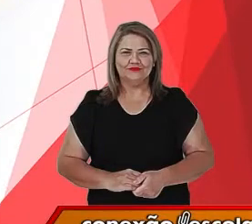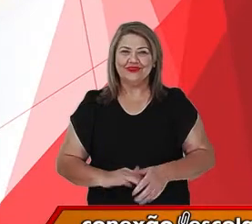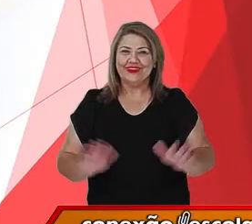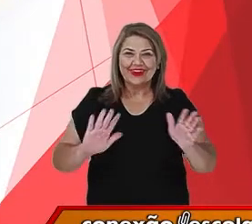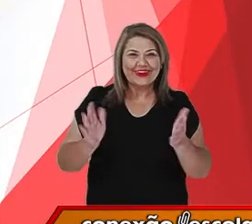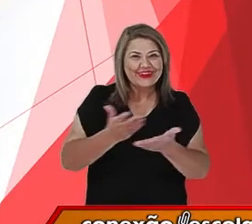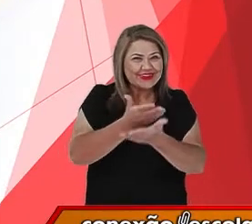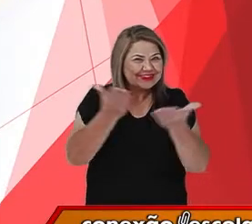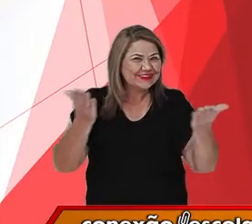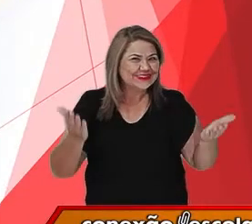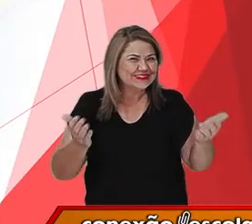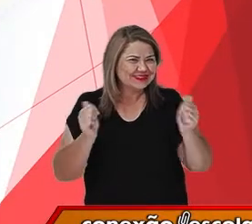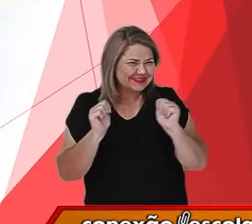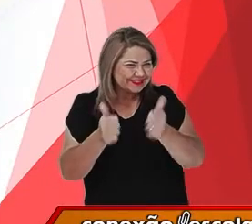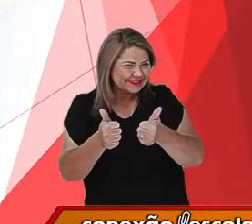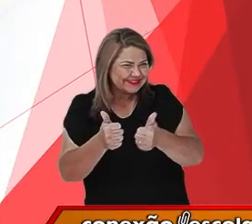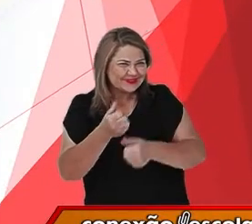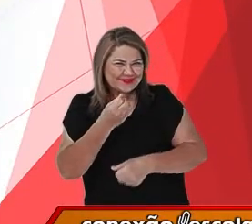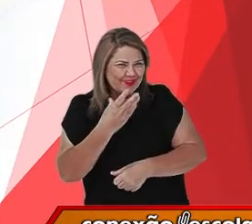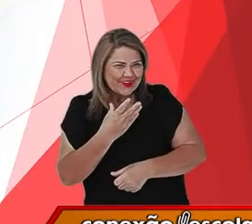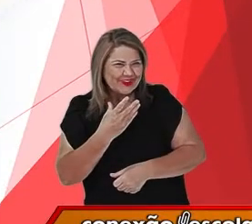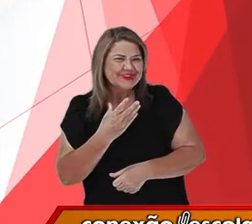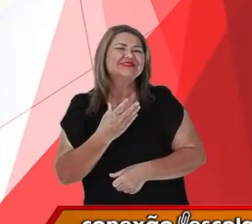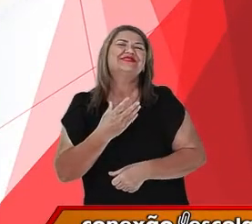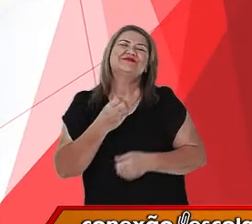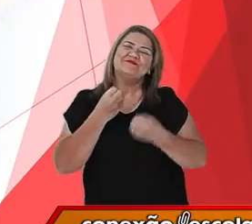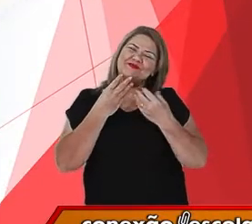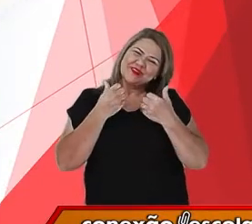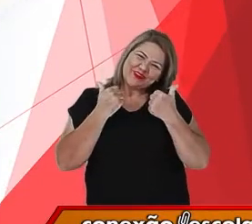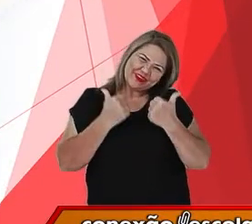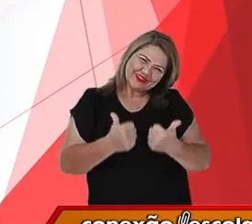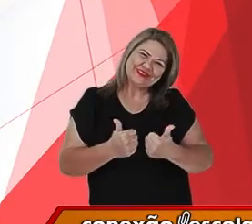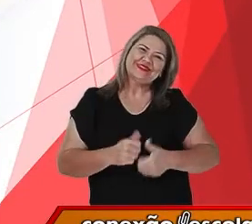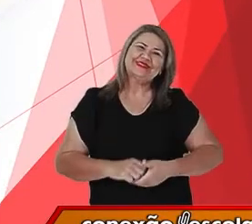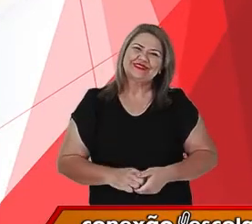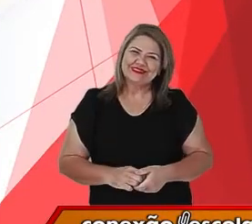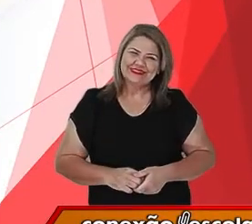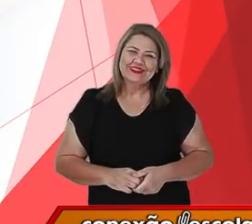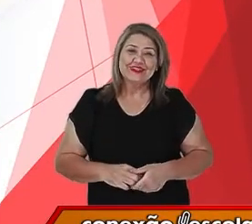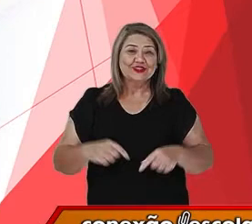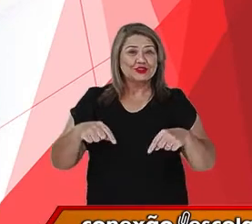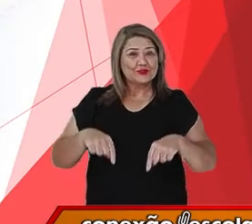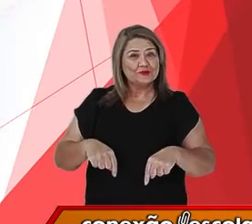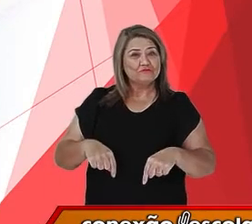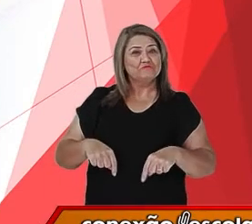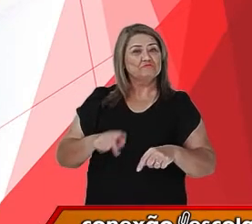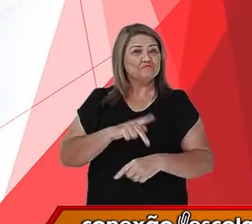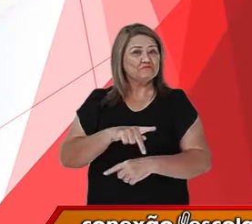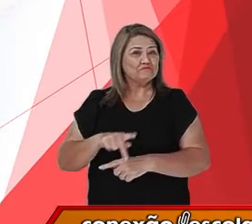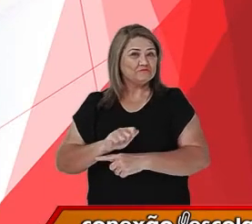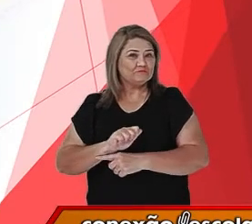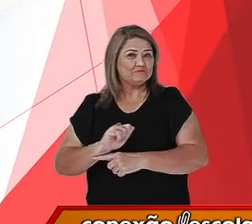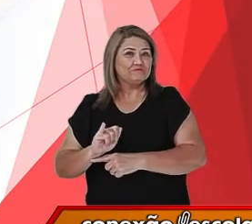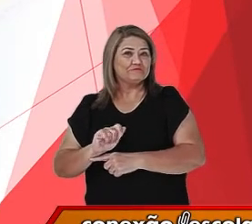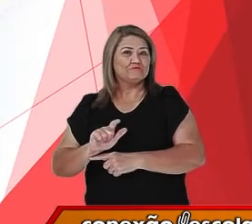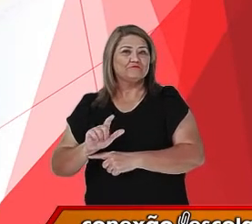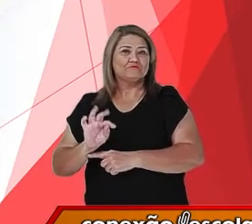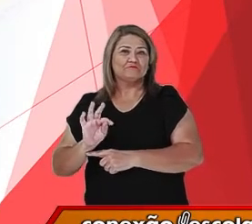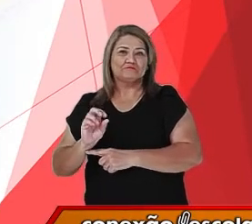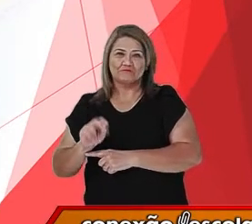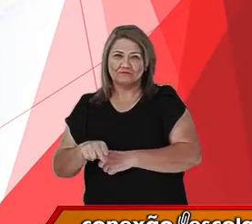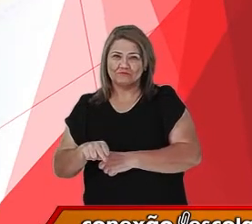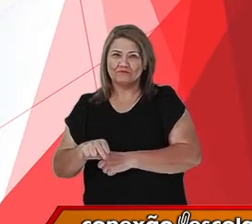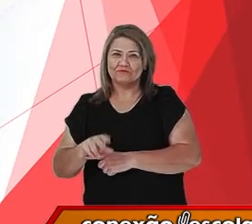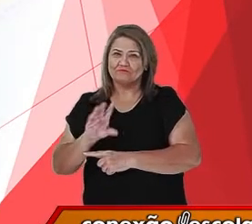Fala galera, e aí? Bom ou não bom? Bom demais da conta, né? Por aqui, professor Ailton na voz